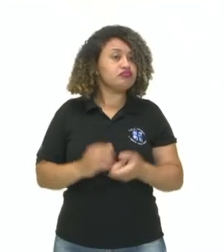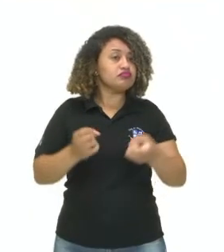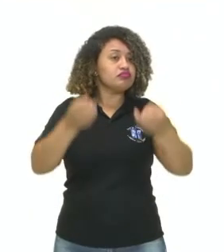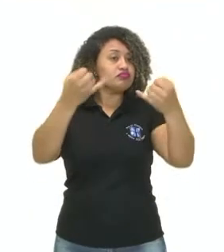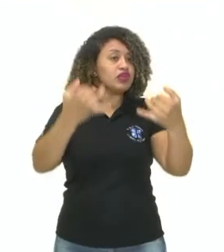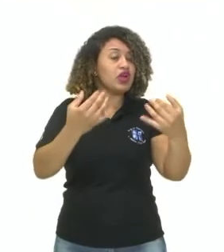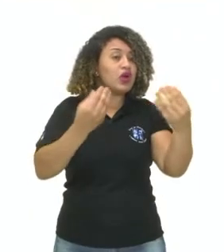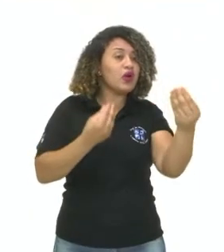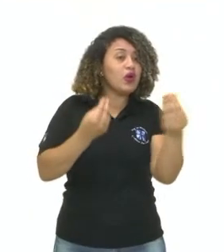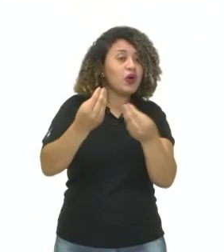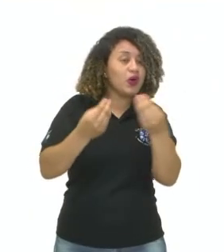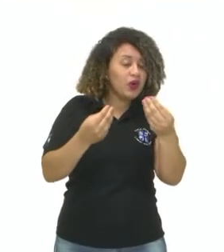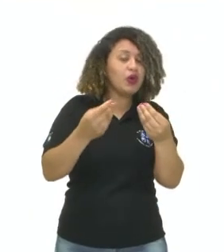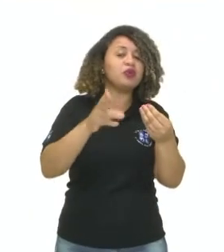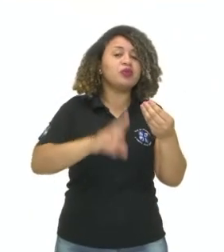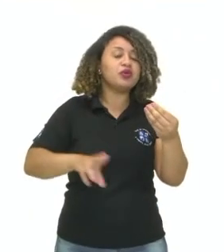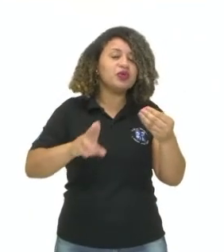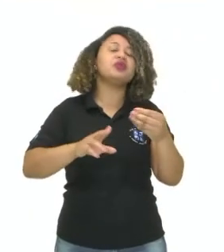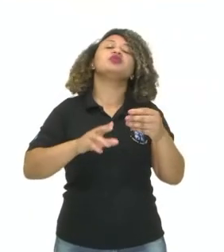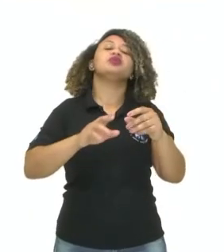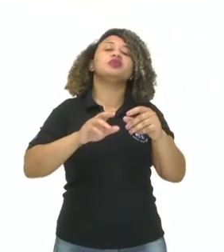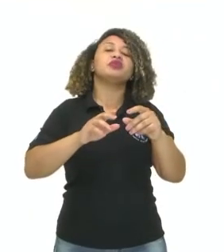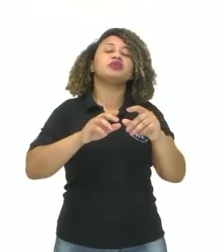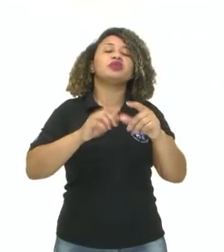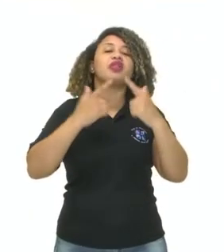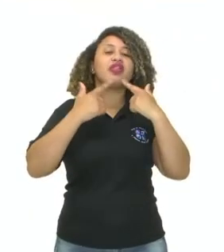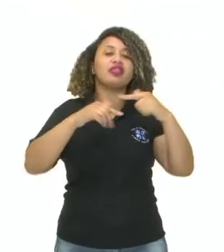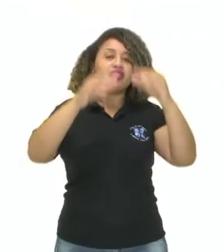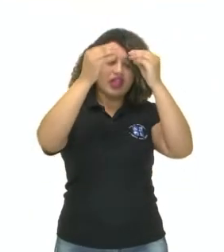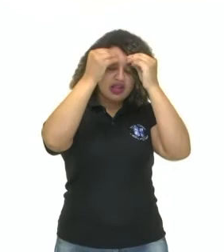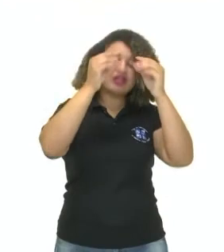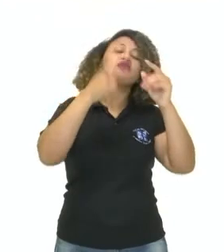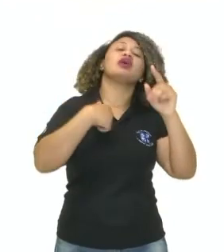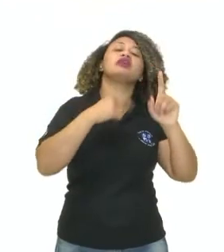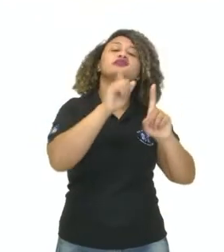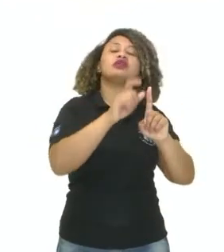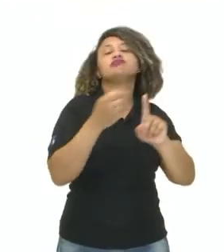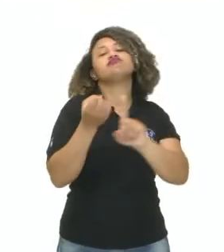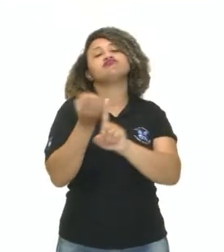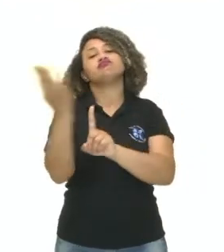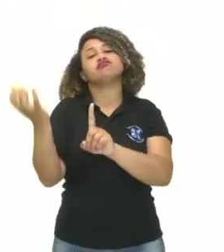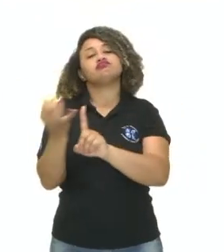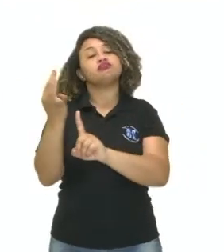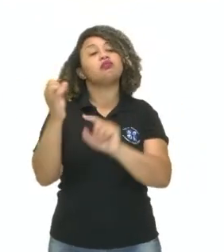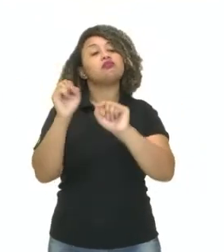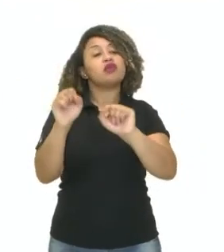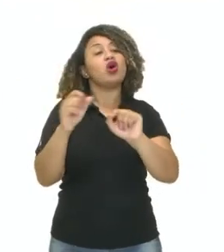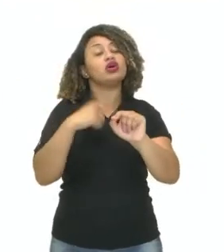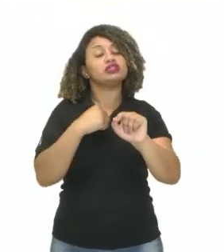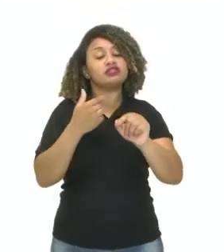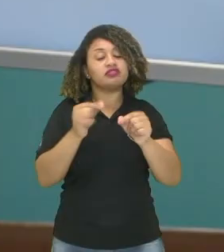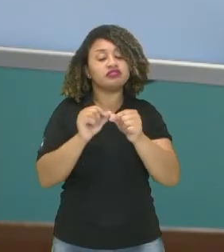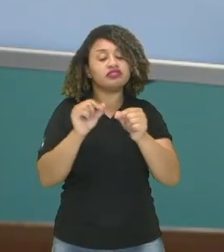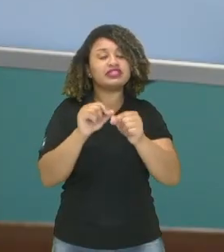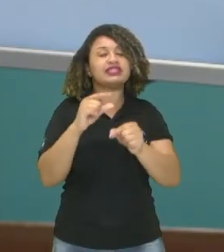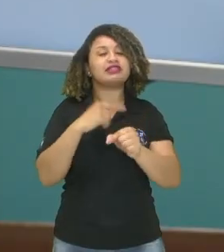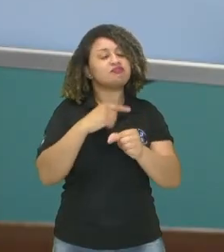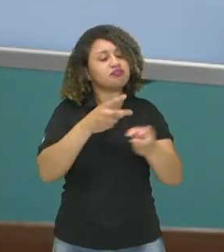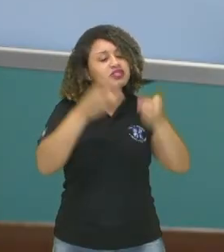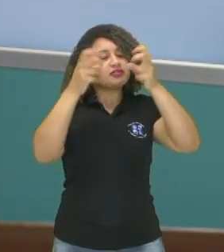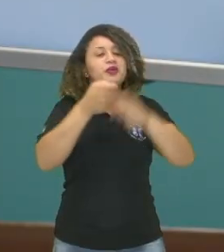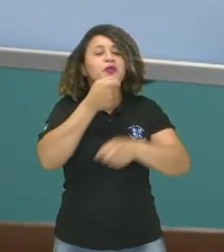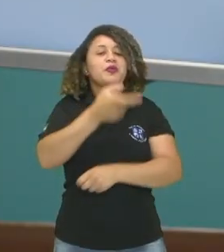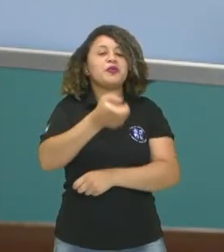como o emprego da linguagem verbal e da linguagem não verbal podem provocar humor nessa charge.